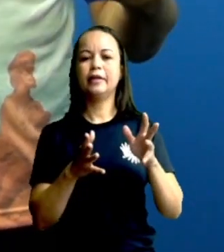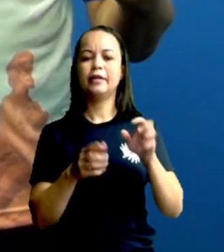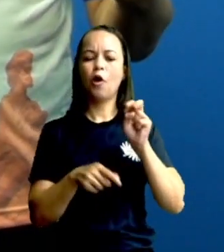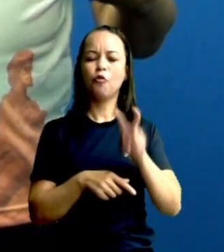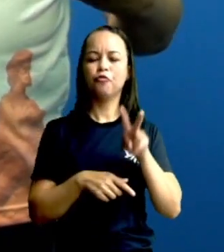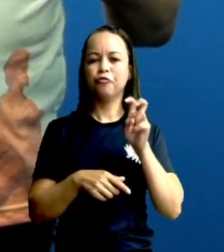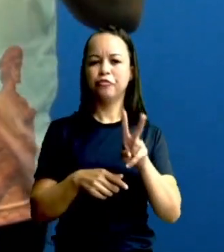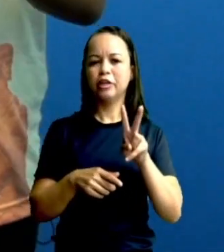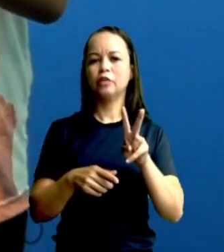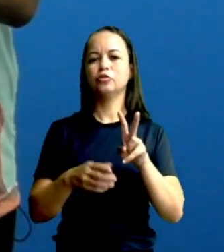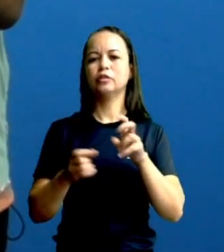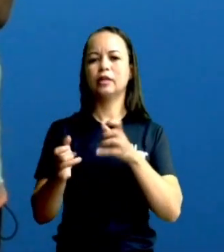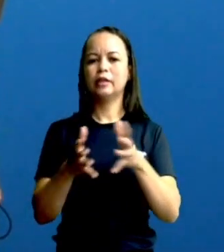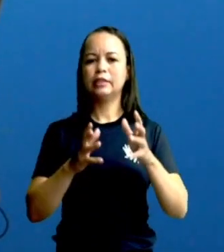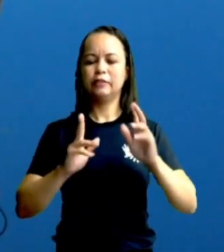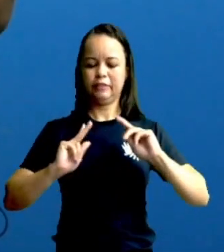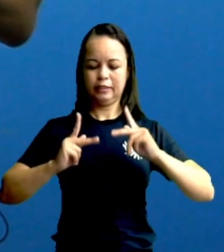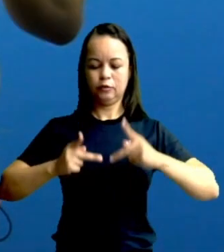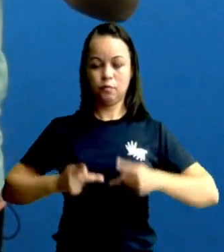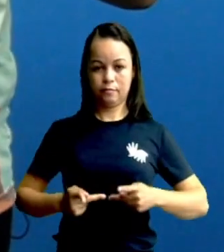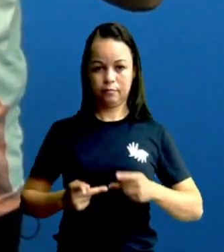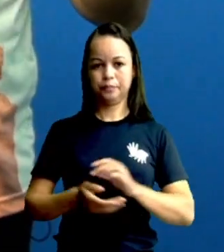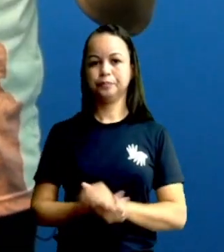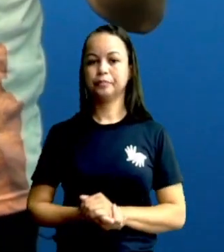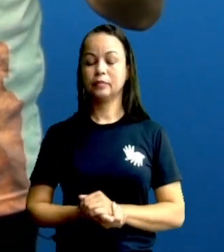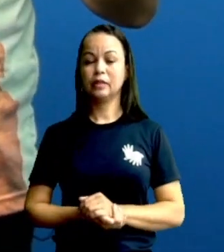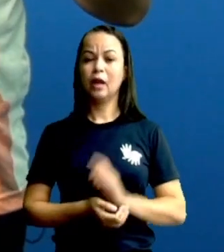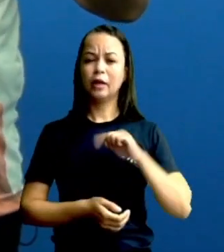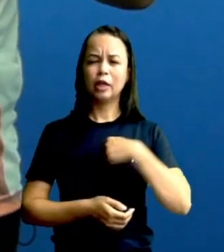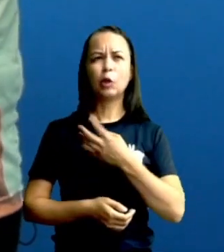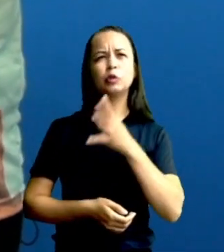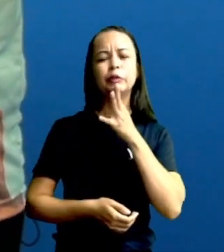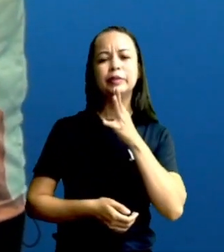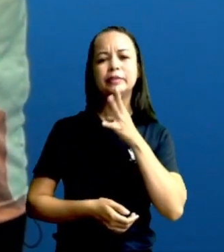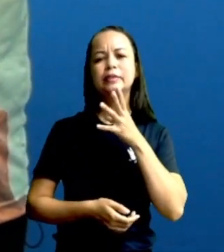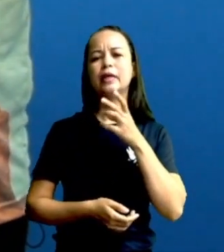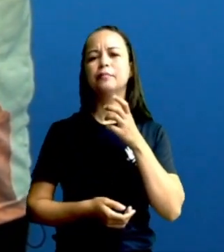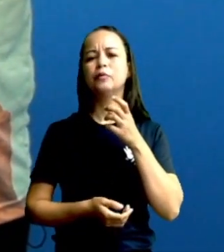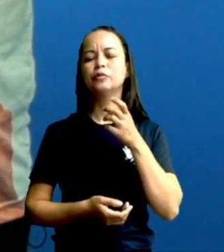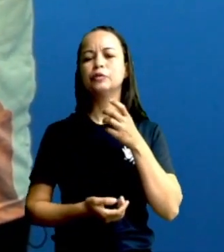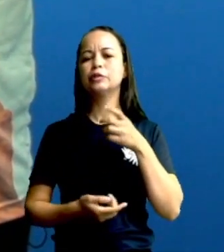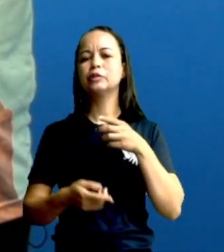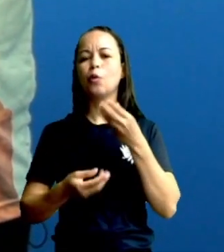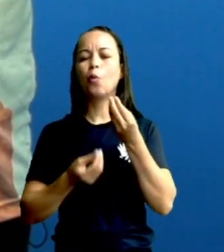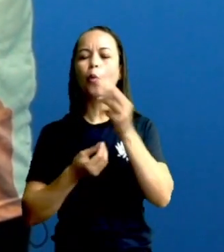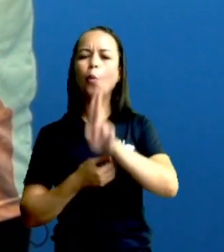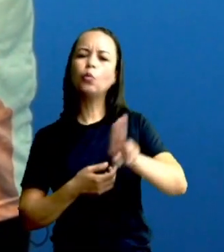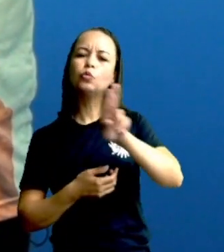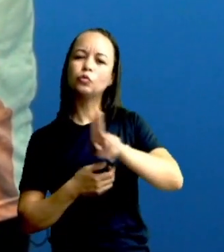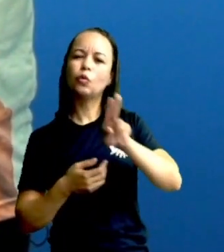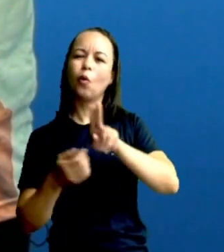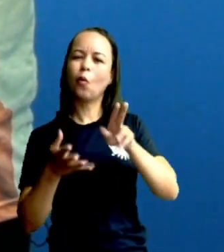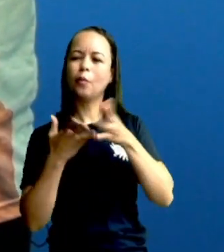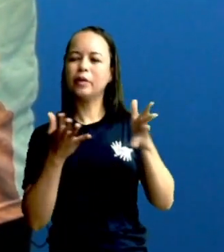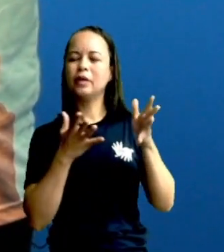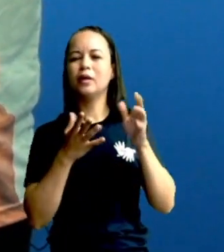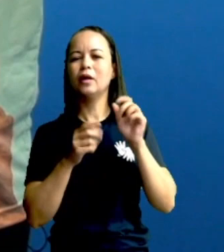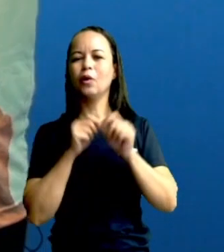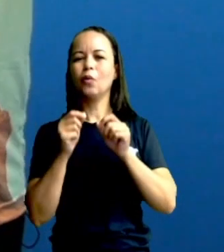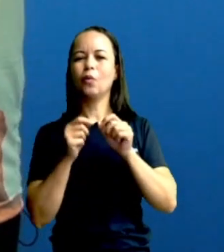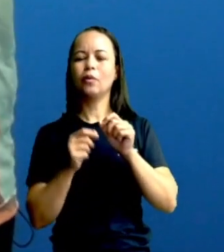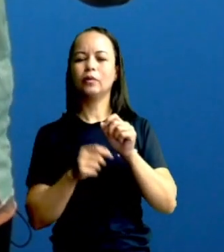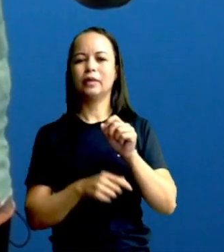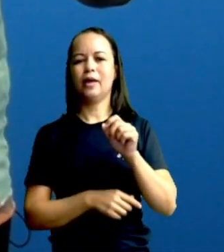imunodeficiência humana, que a gente conhece normalmente com um nome, por exemplo, você conhece